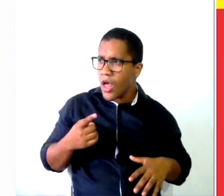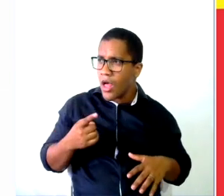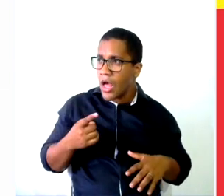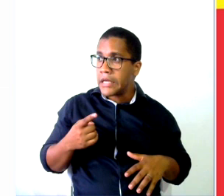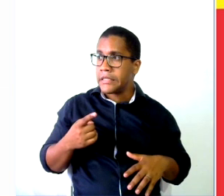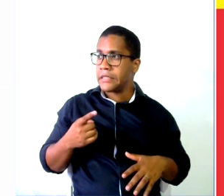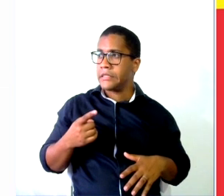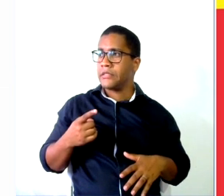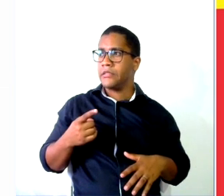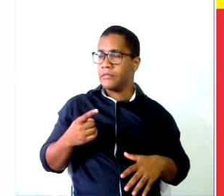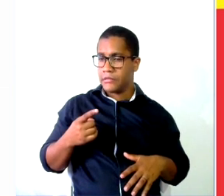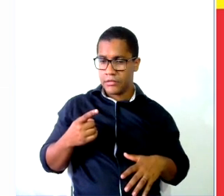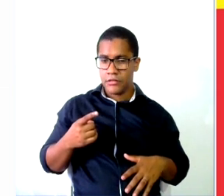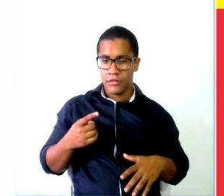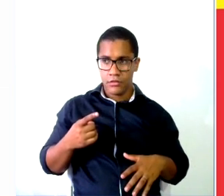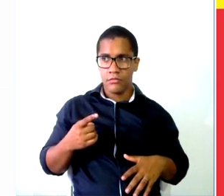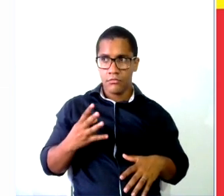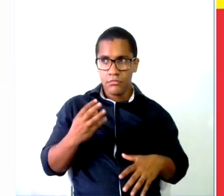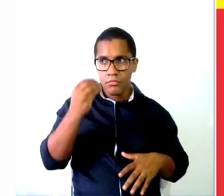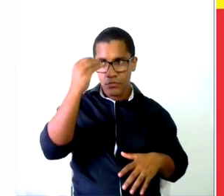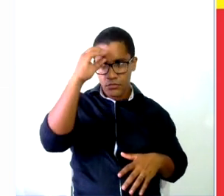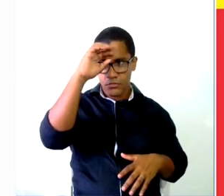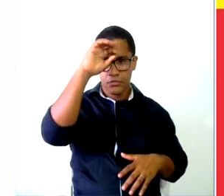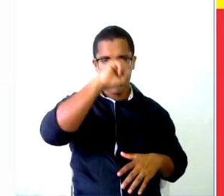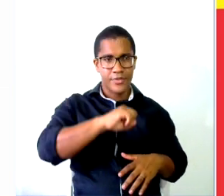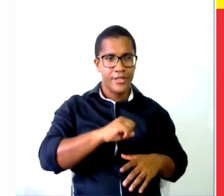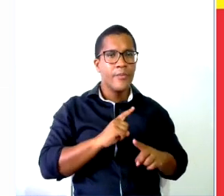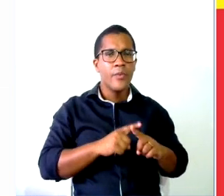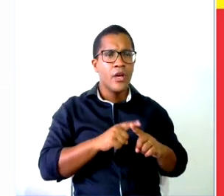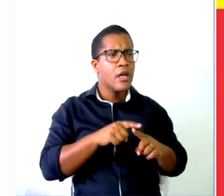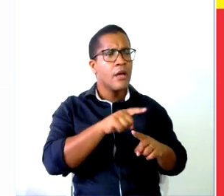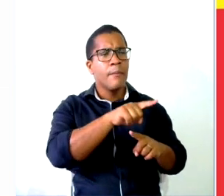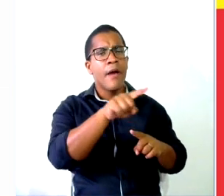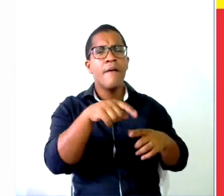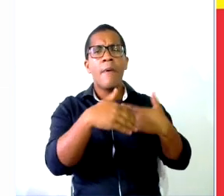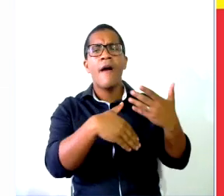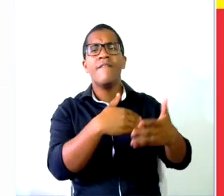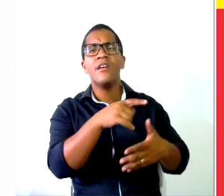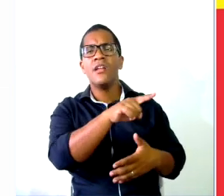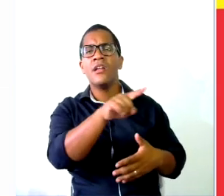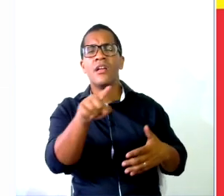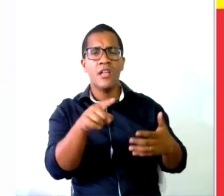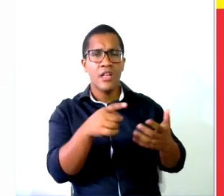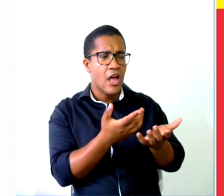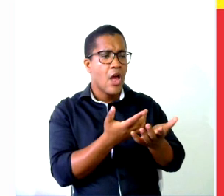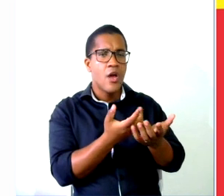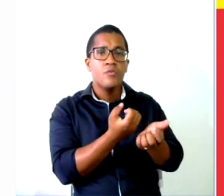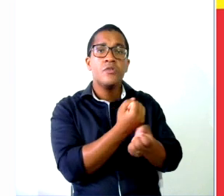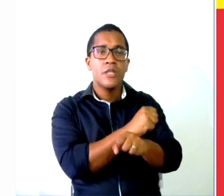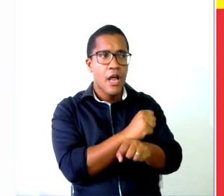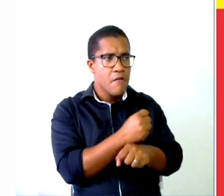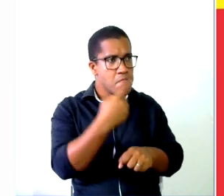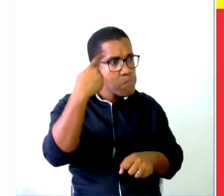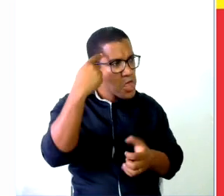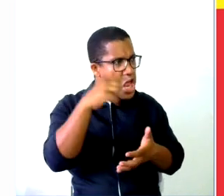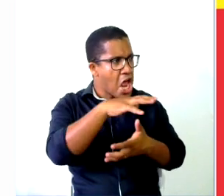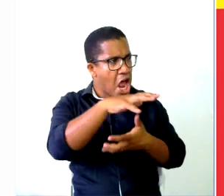Por quê? Para os futuros amotinados, né? Os escravos nas minas eram os mais